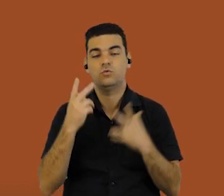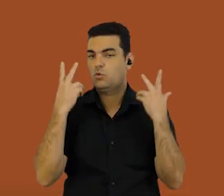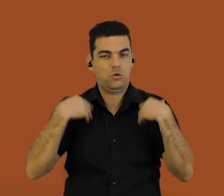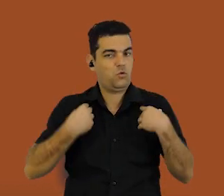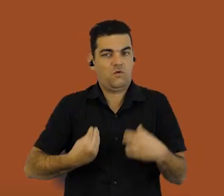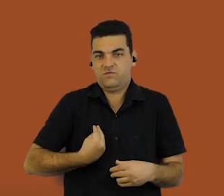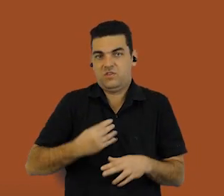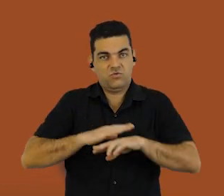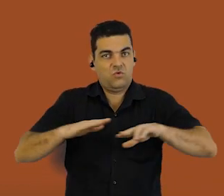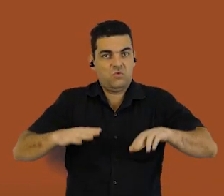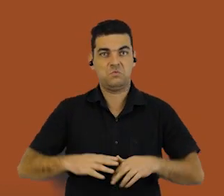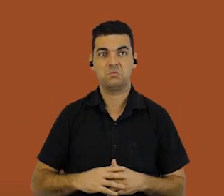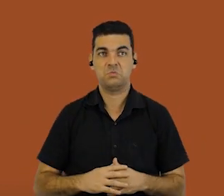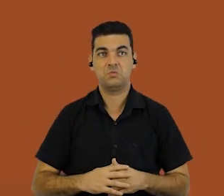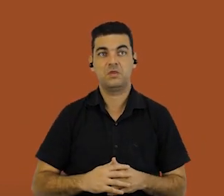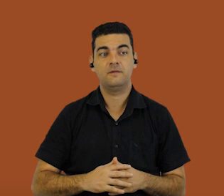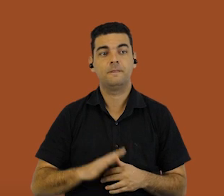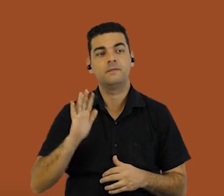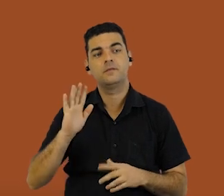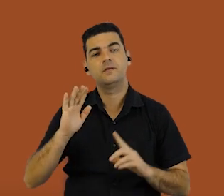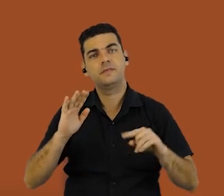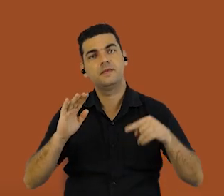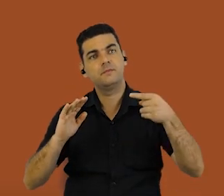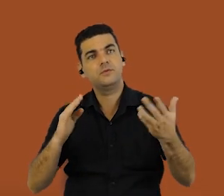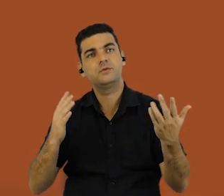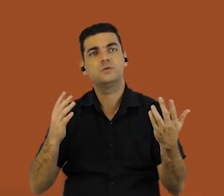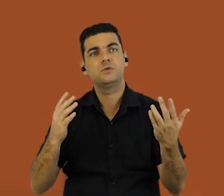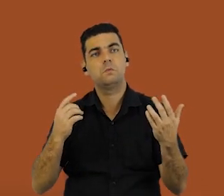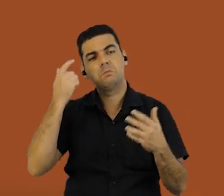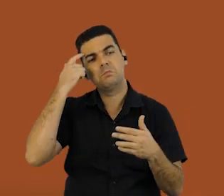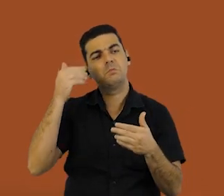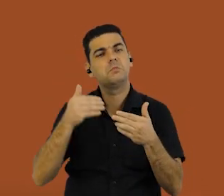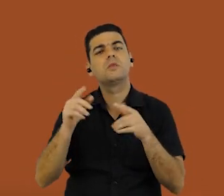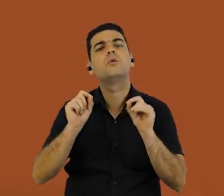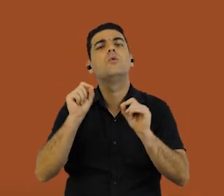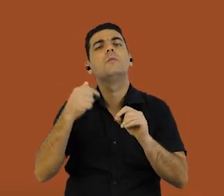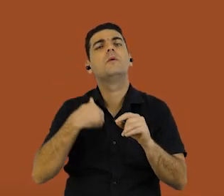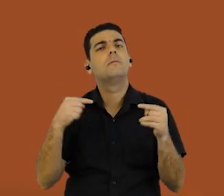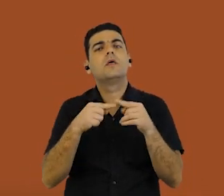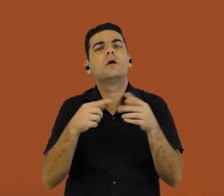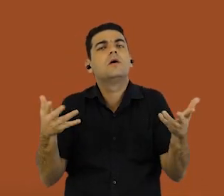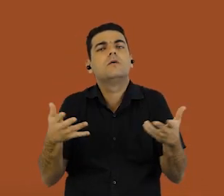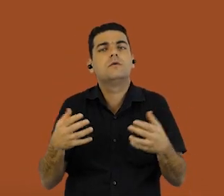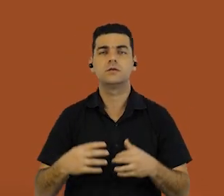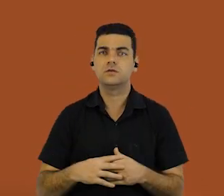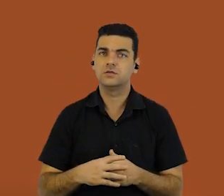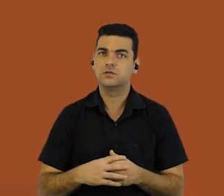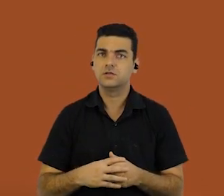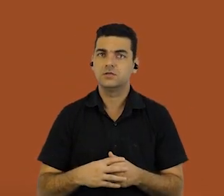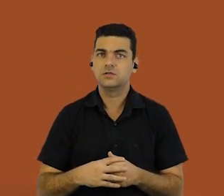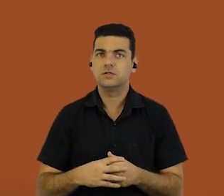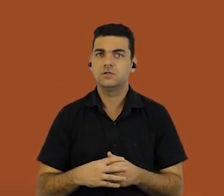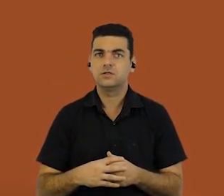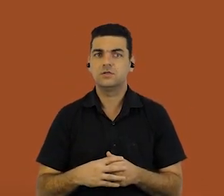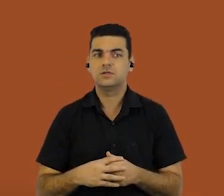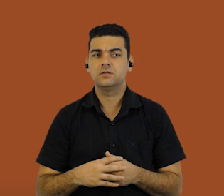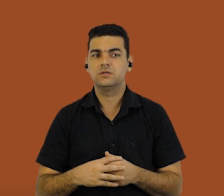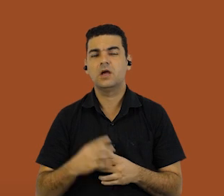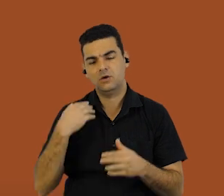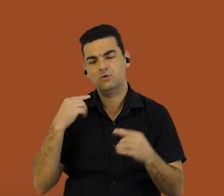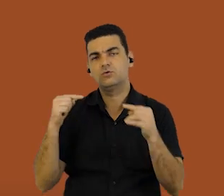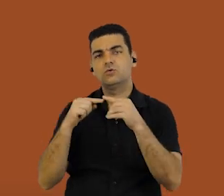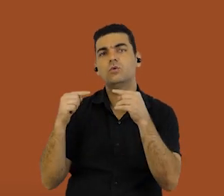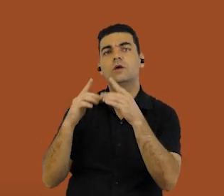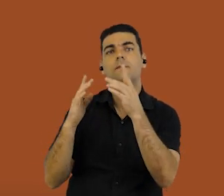existir. Mas aí, a partir disso, eu comecei a pensar em como que eu poderia fazer. E eu tive contato